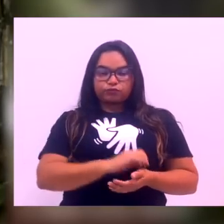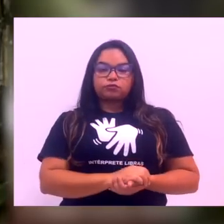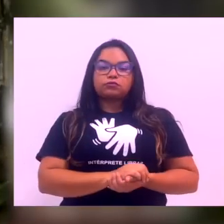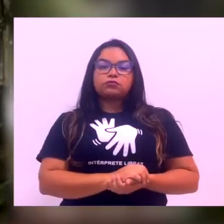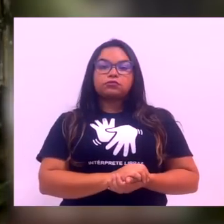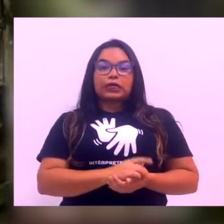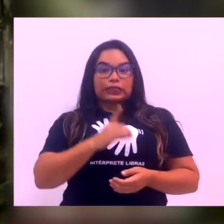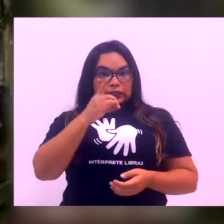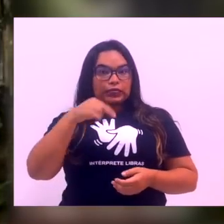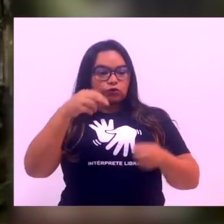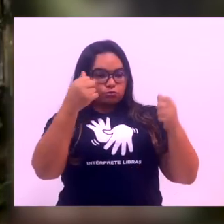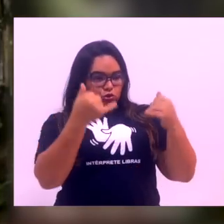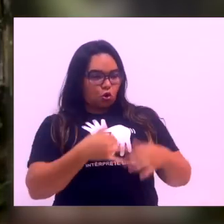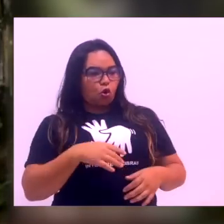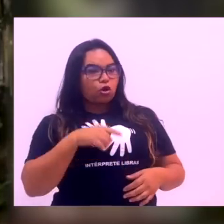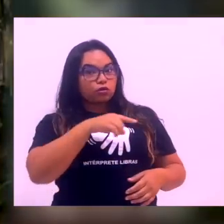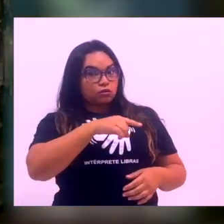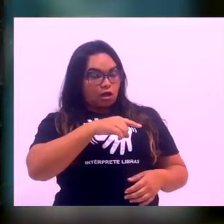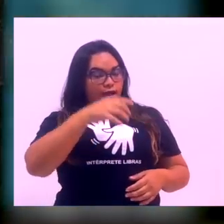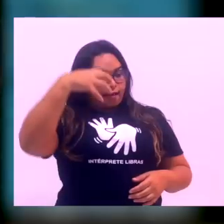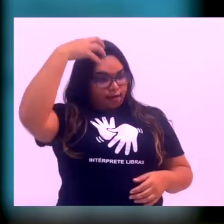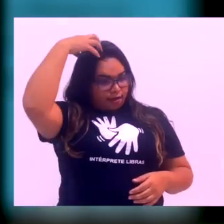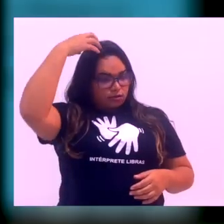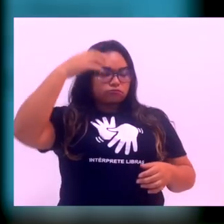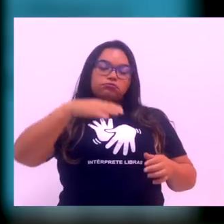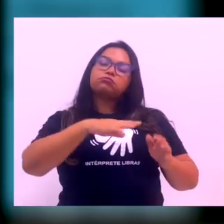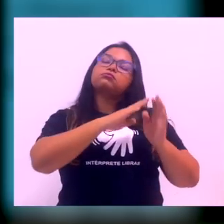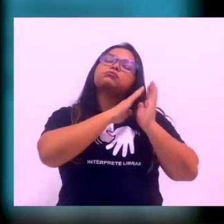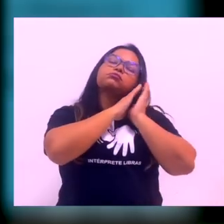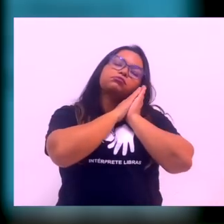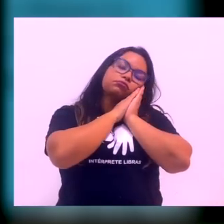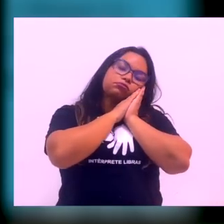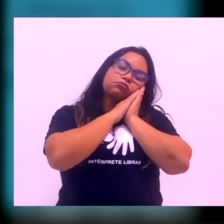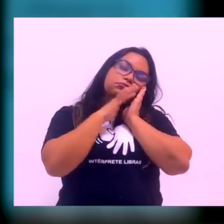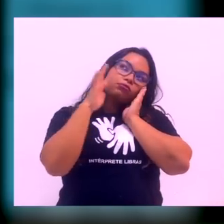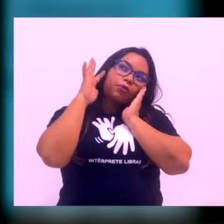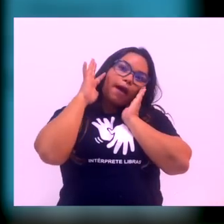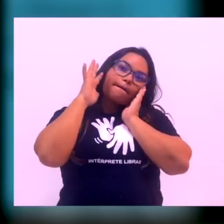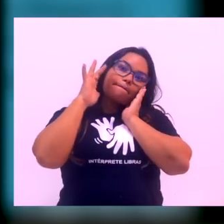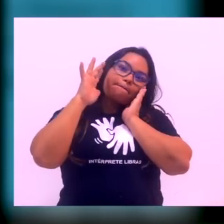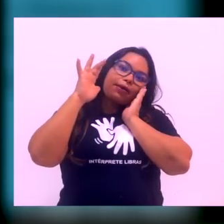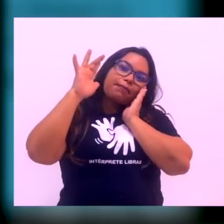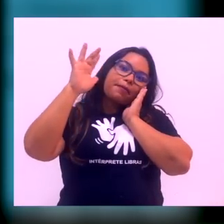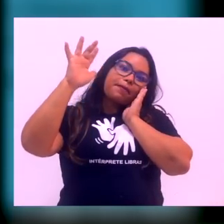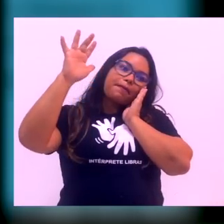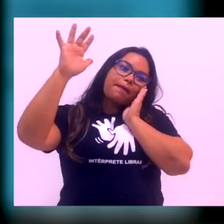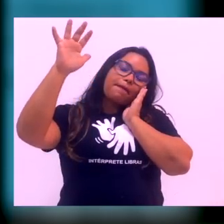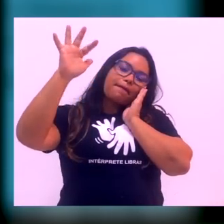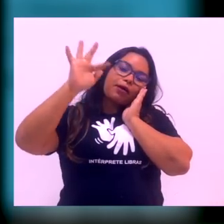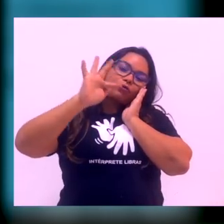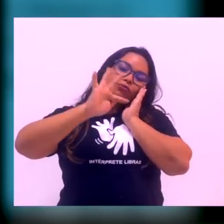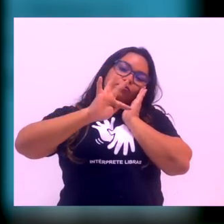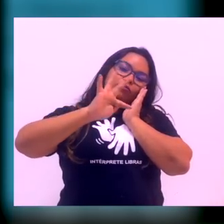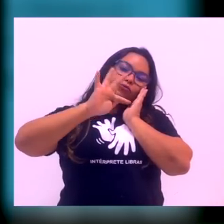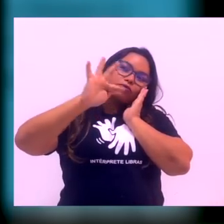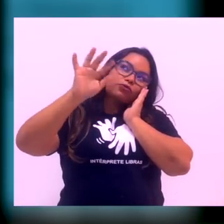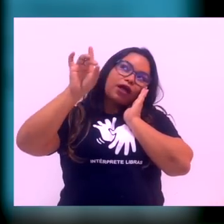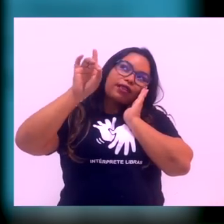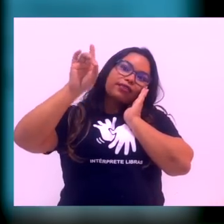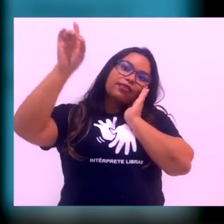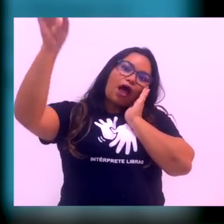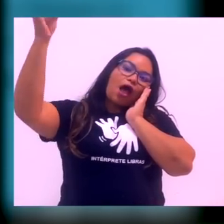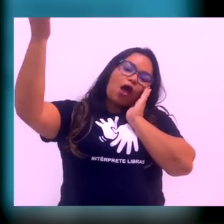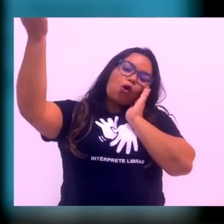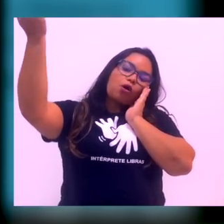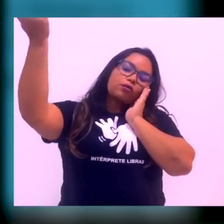nós avancemos. Daniel 2:29 diz: enquanto tu te deitavas ali, ó rei, tua mente se voltou para